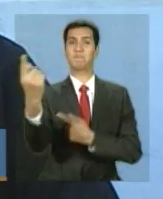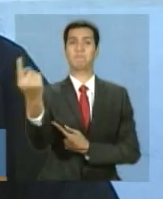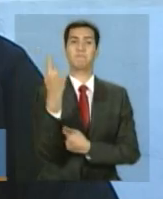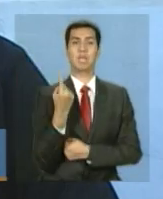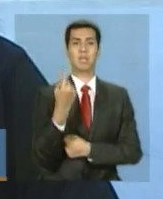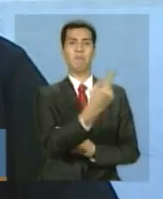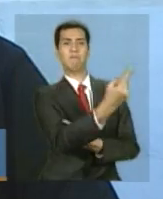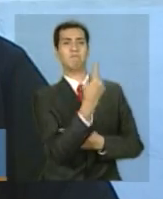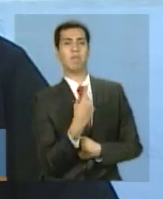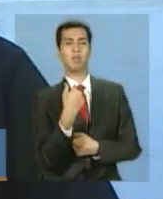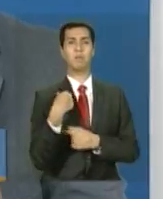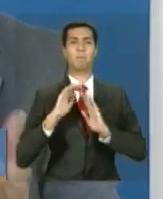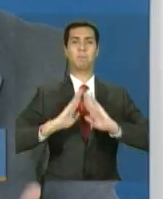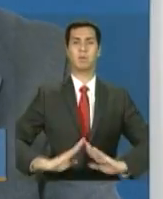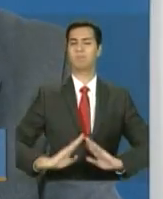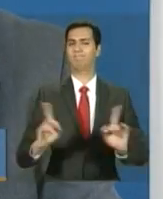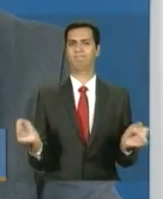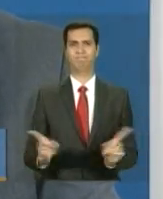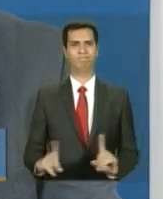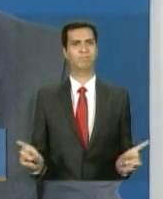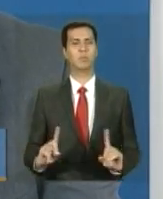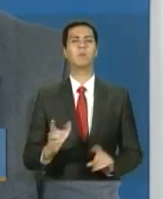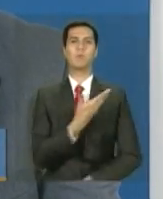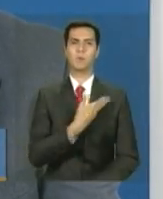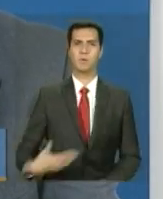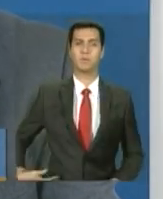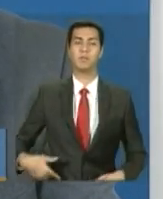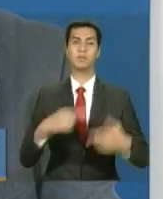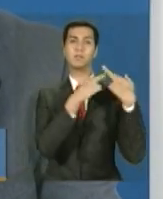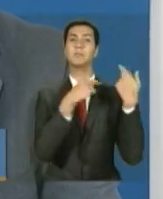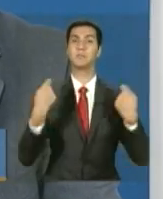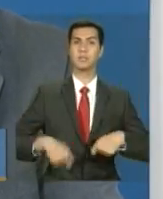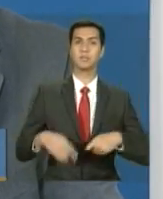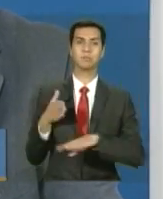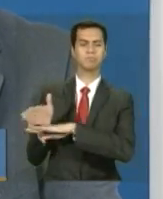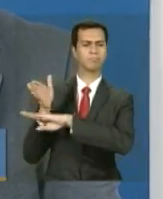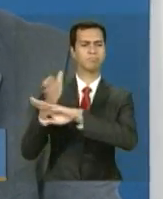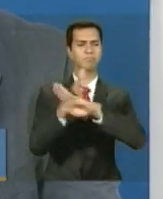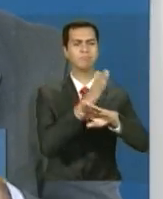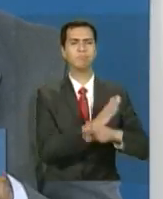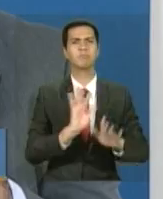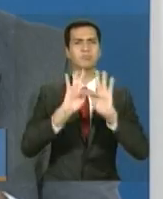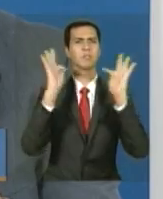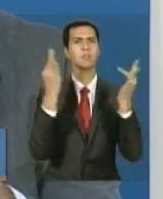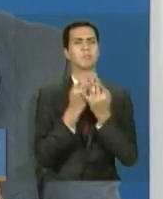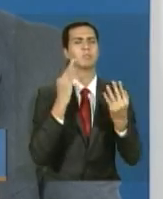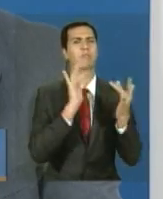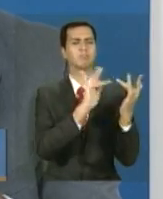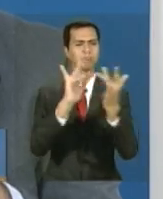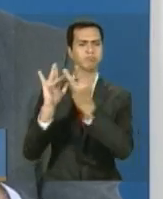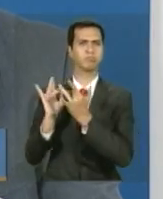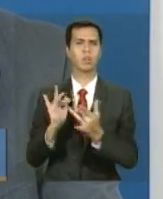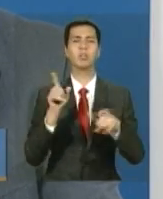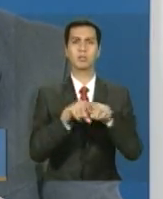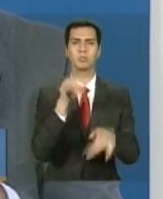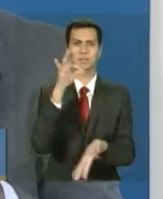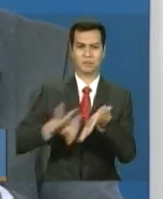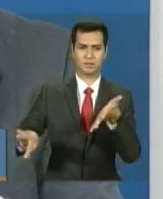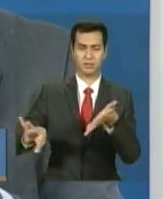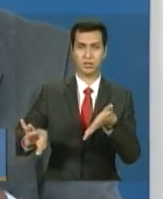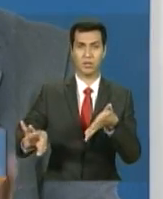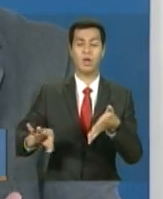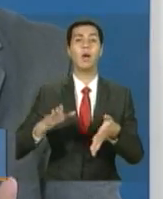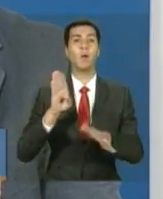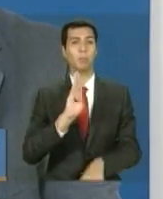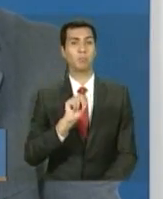a atuação do Estado cabe ao estado procurar essas famílias identificá-las e cadastrar buscativa nesse sentido é só